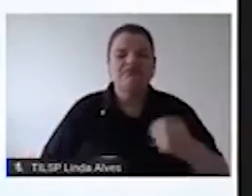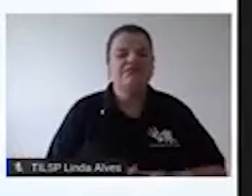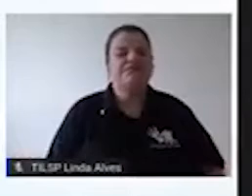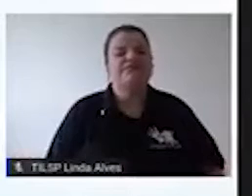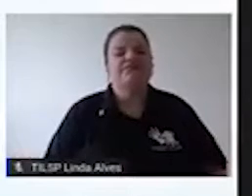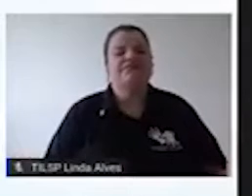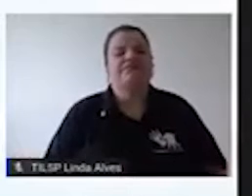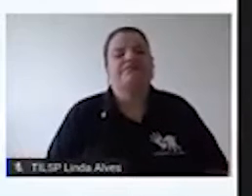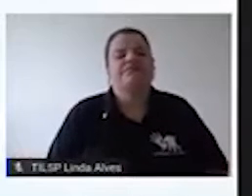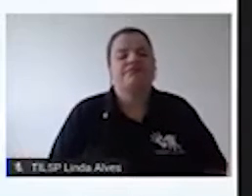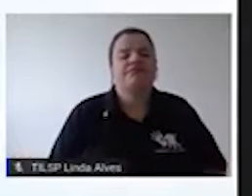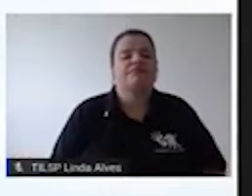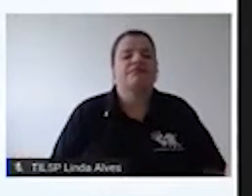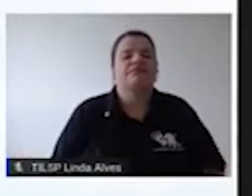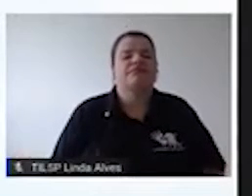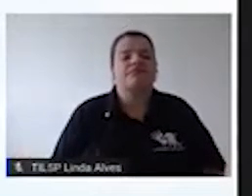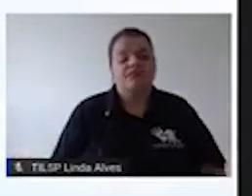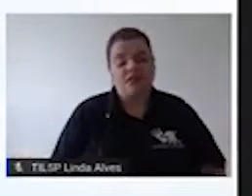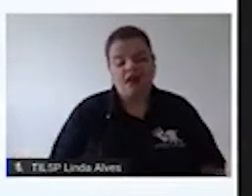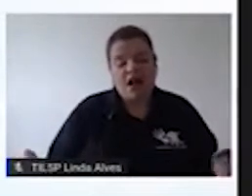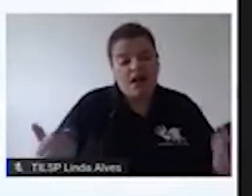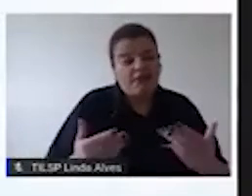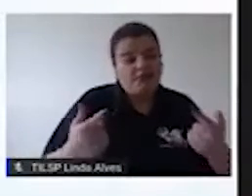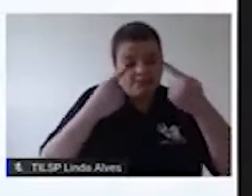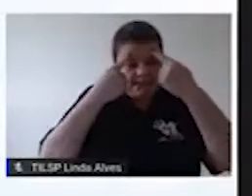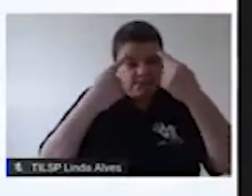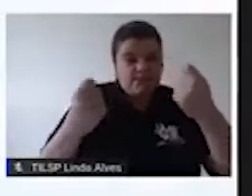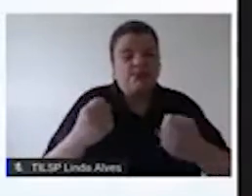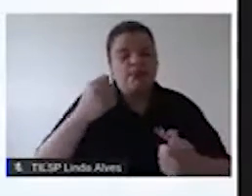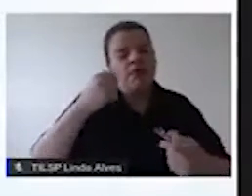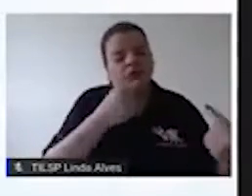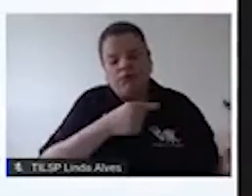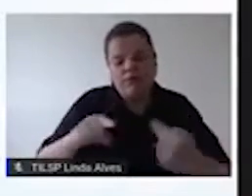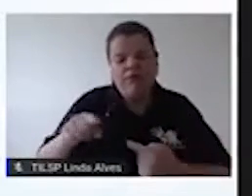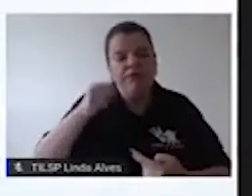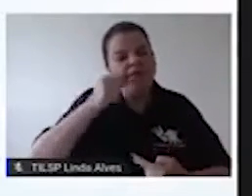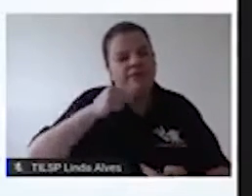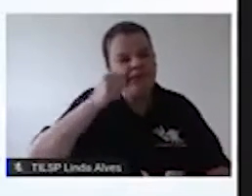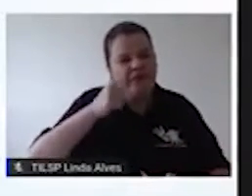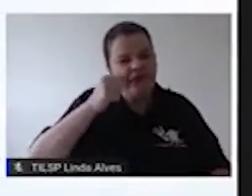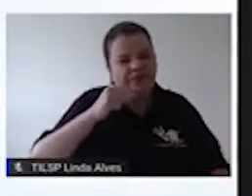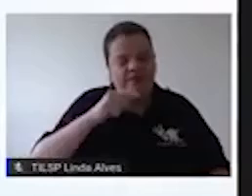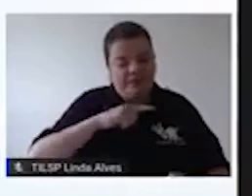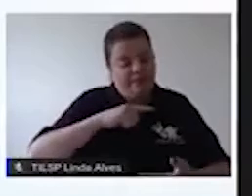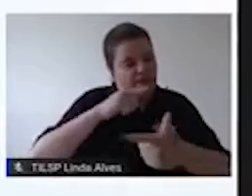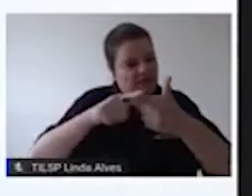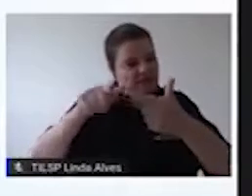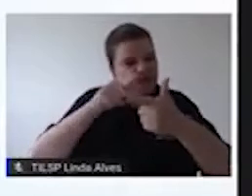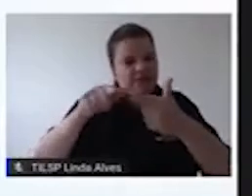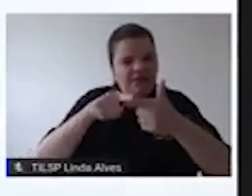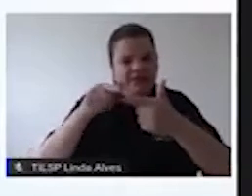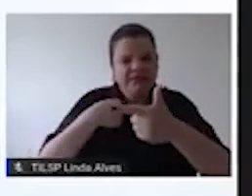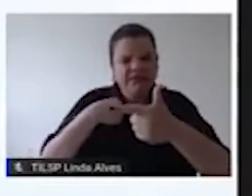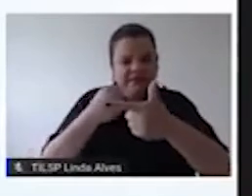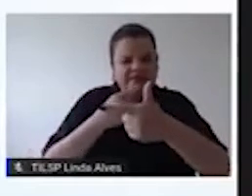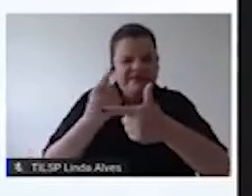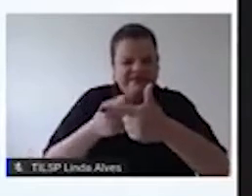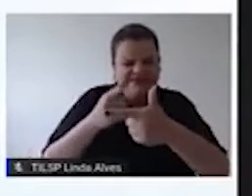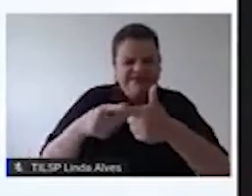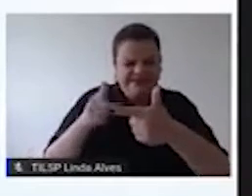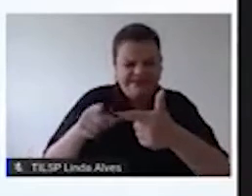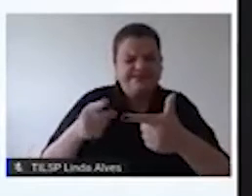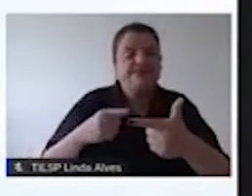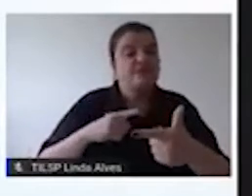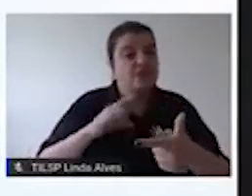Então, esse desafio, ele coloca, né, um problema do ponto de vista não é